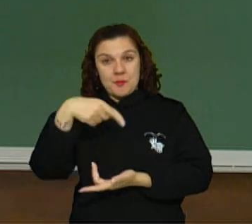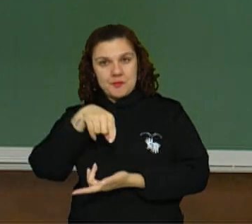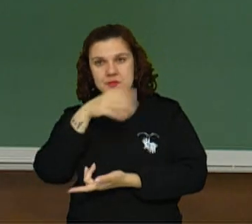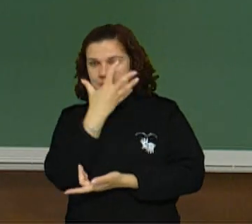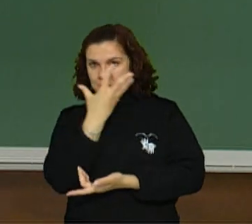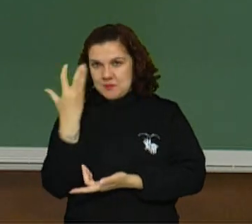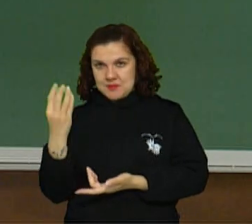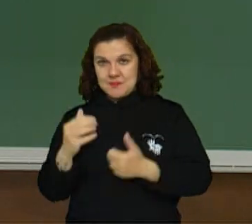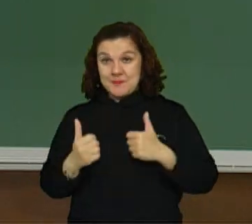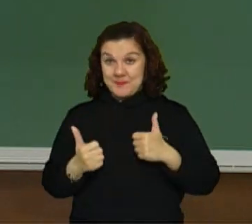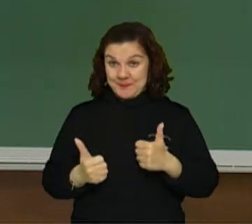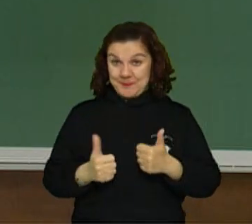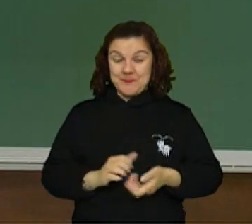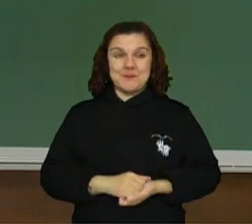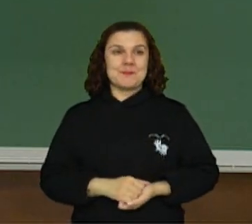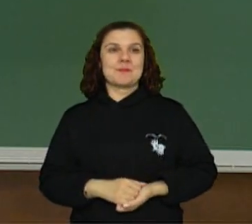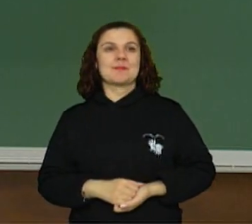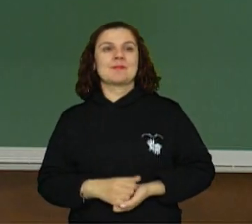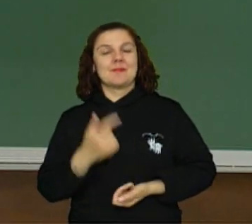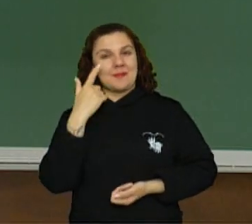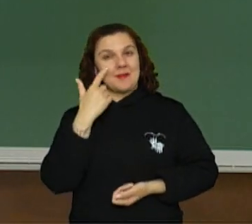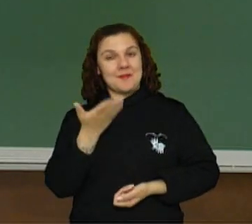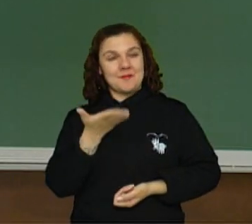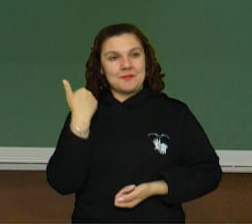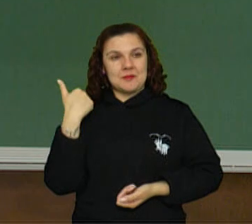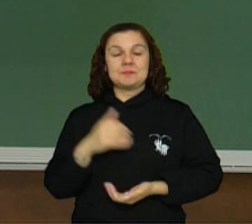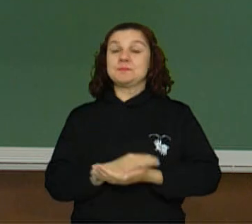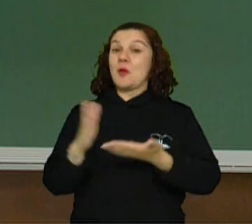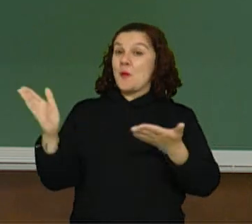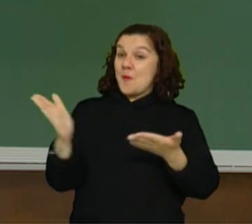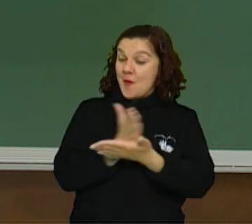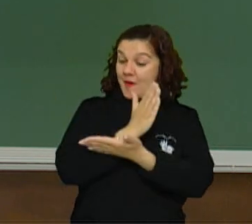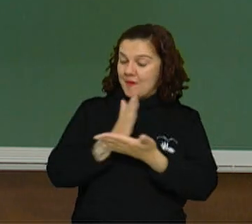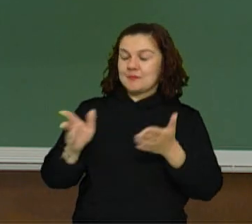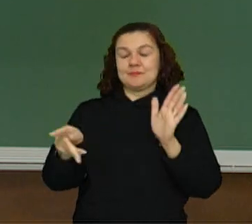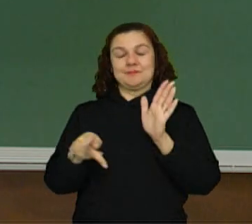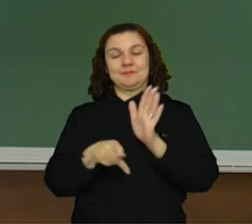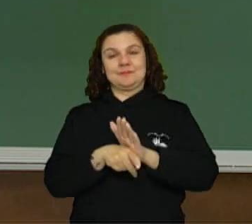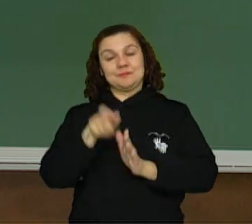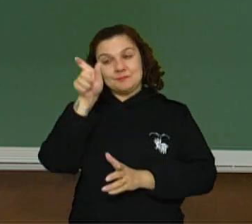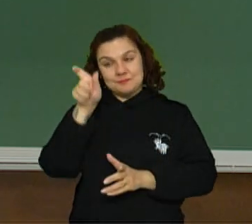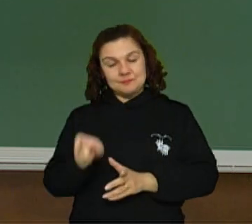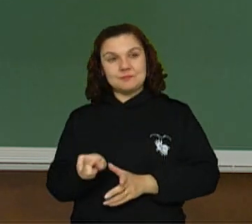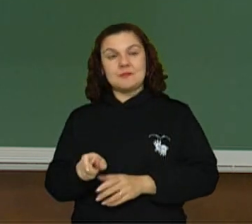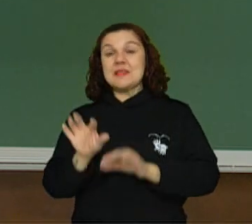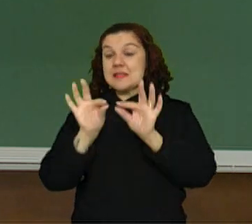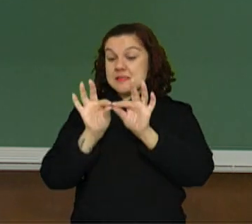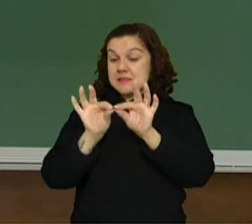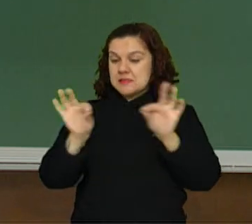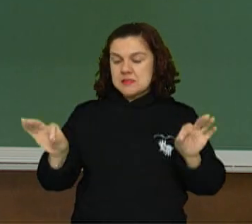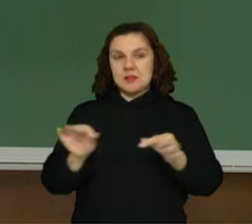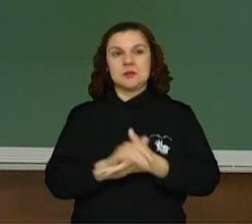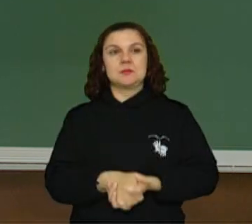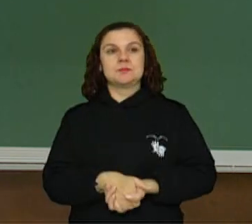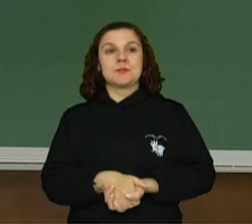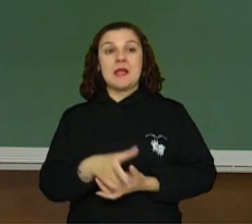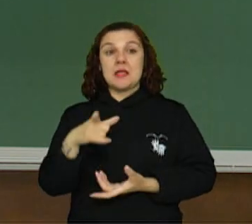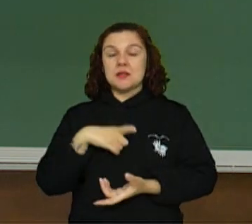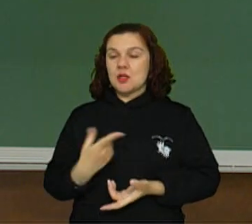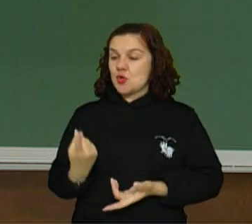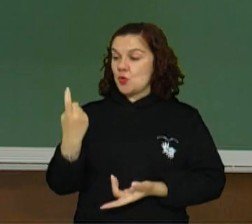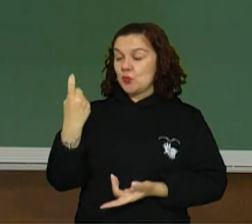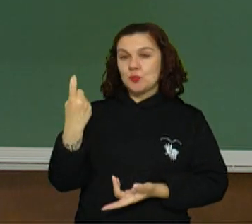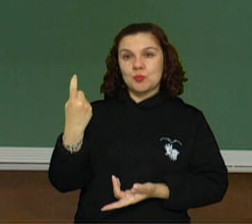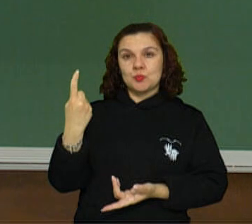não esqueçam mais, ok? Então, lá. Classificação do sujeito. Sujeito simples possui